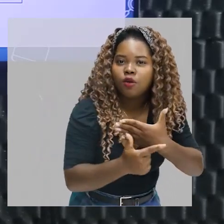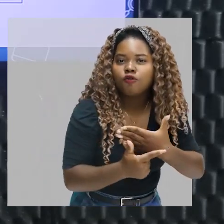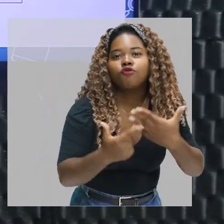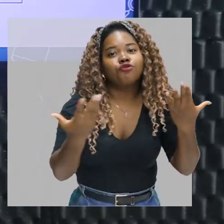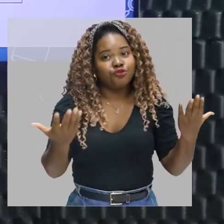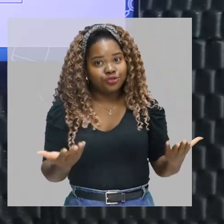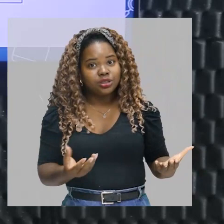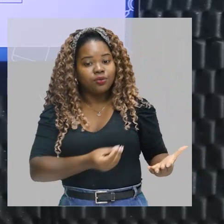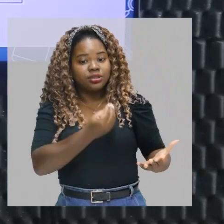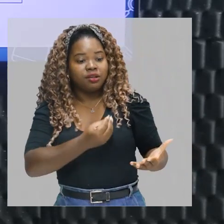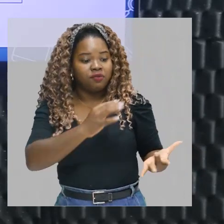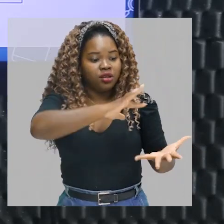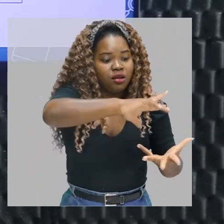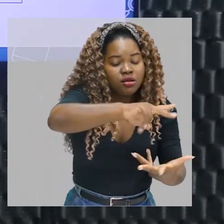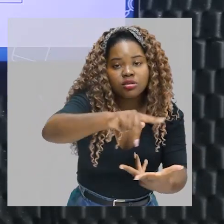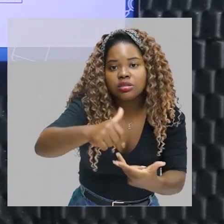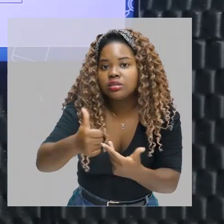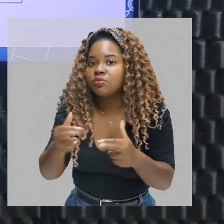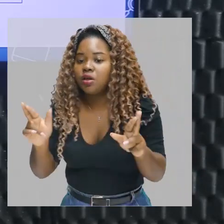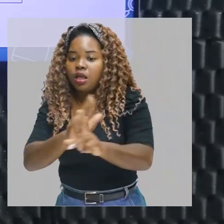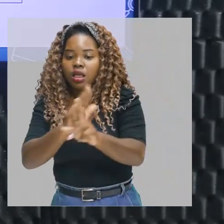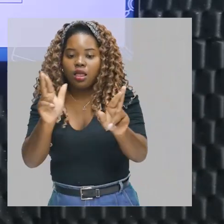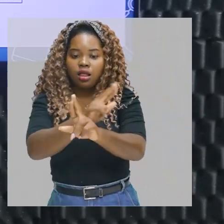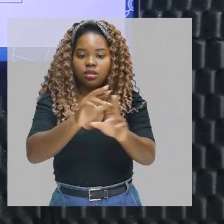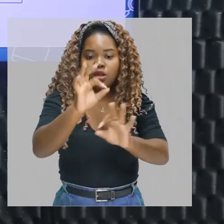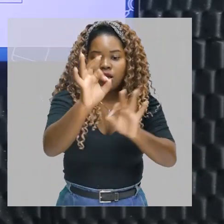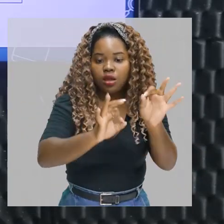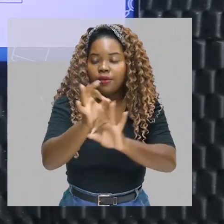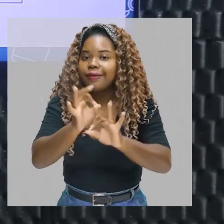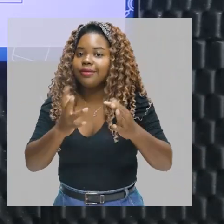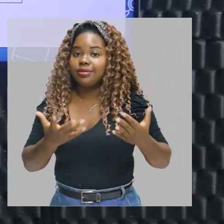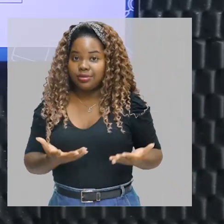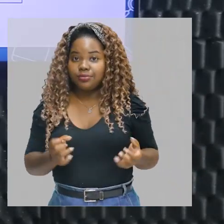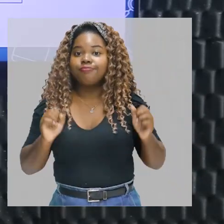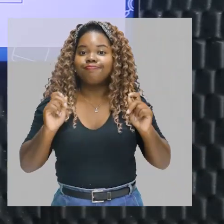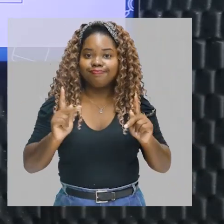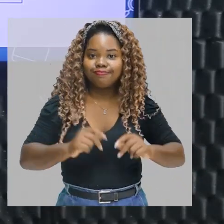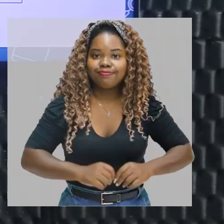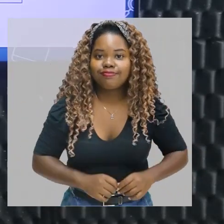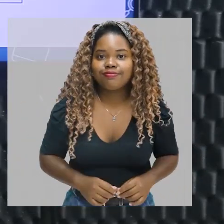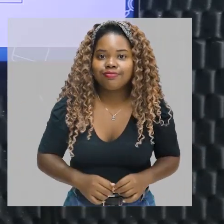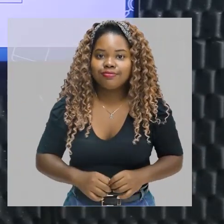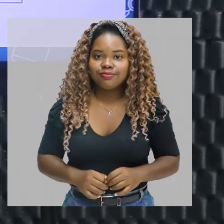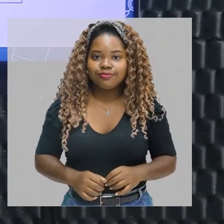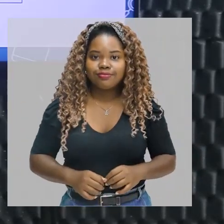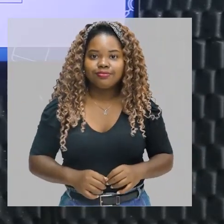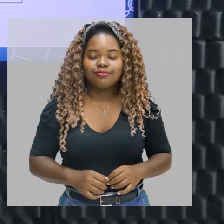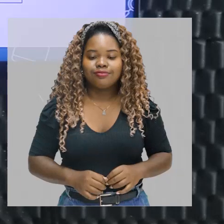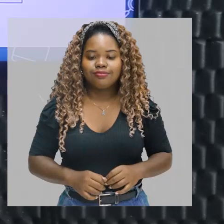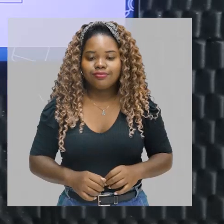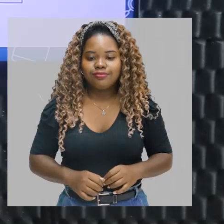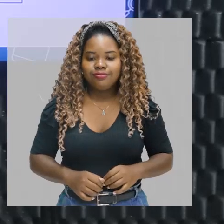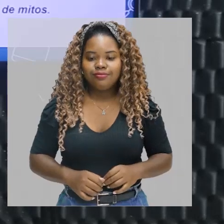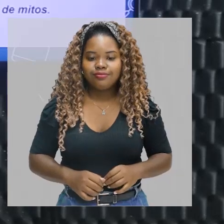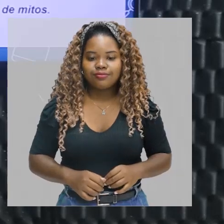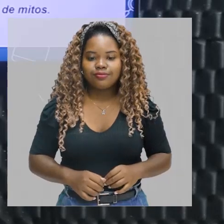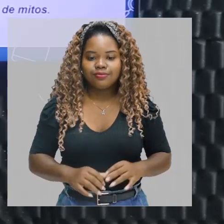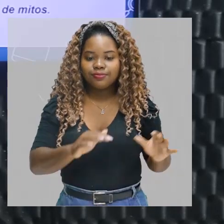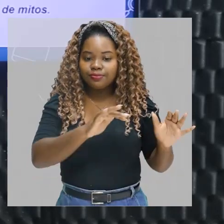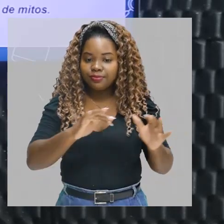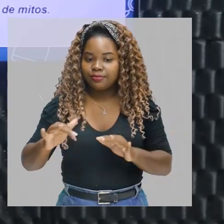e de que forma que é feito todas aquelas relações de organização ou de caos. Tá ok? Então isso que estuda a